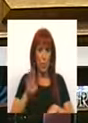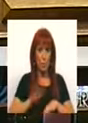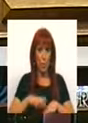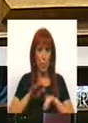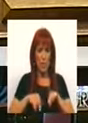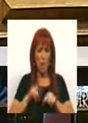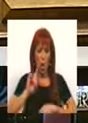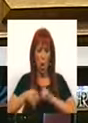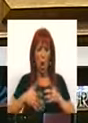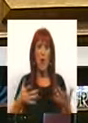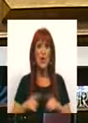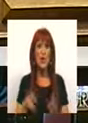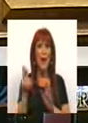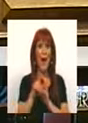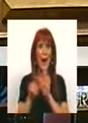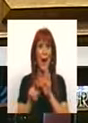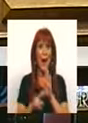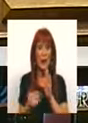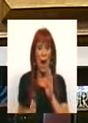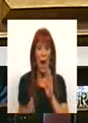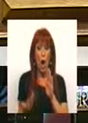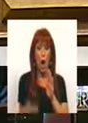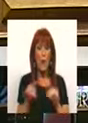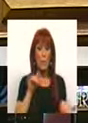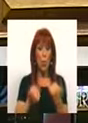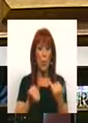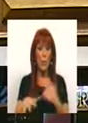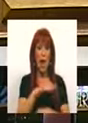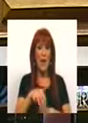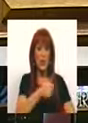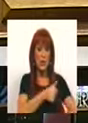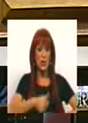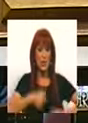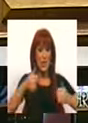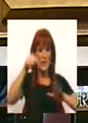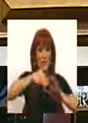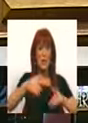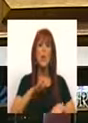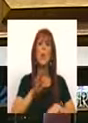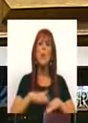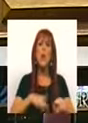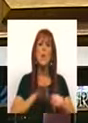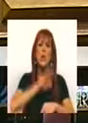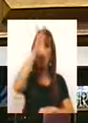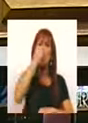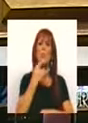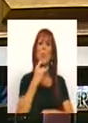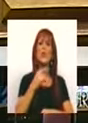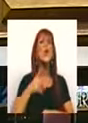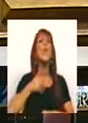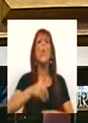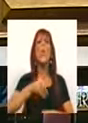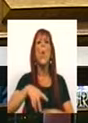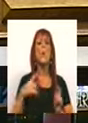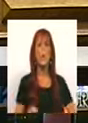relativamente àquelas que são as regras atuais de circulação nas áreas urbanas. E por isso, Sr. Ministro, aquilo que eu lhe pergunto é para quanto